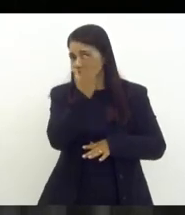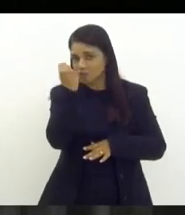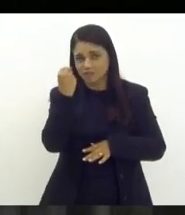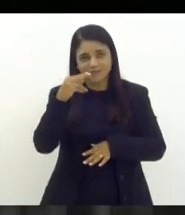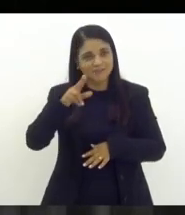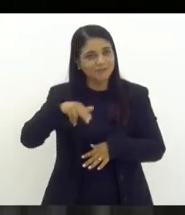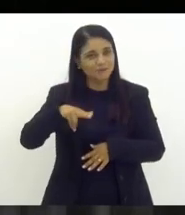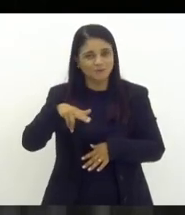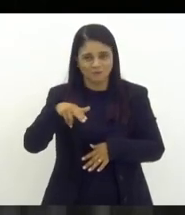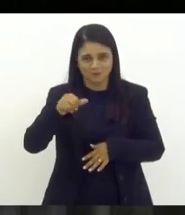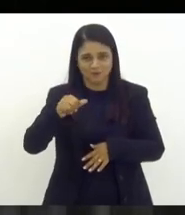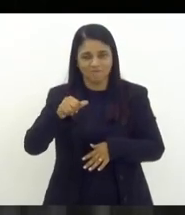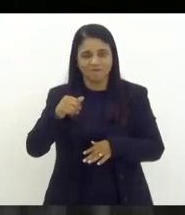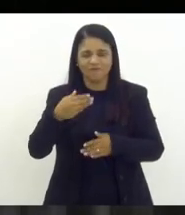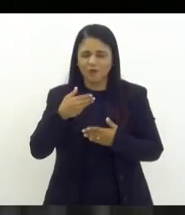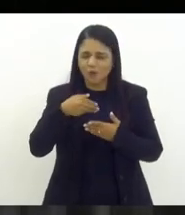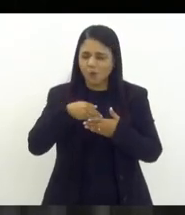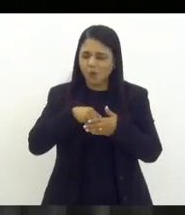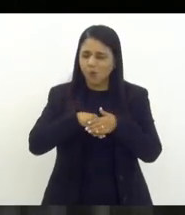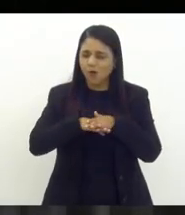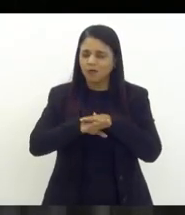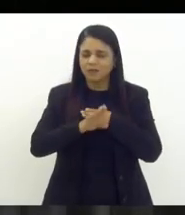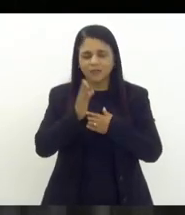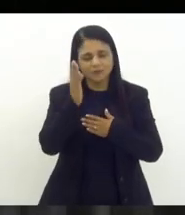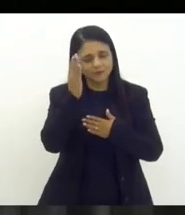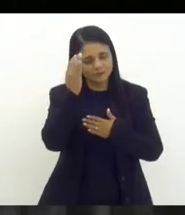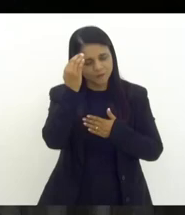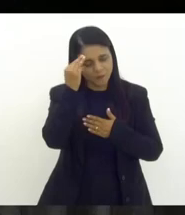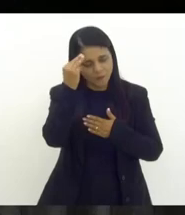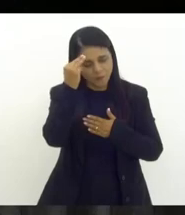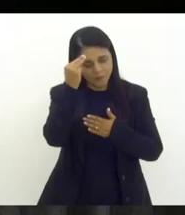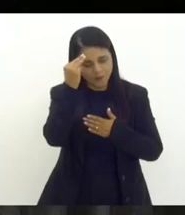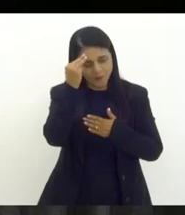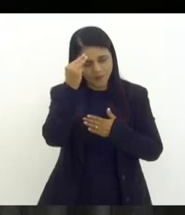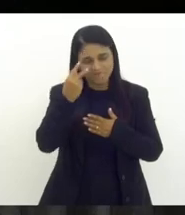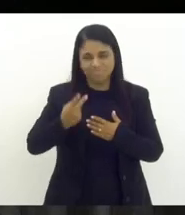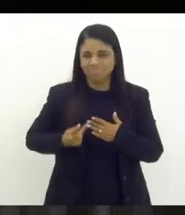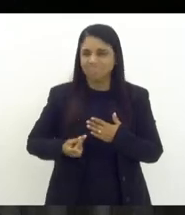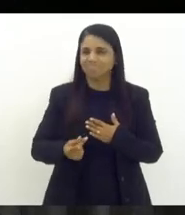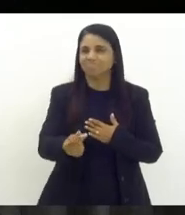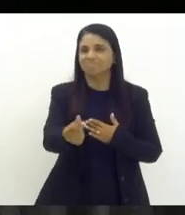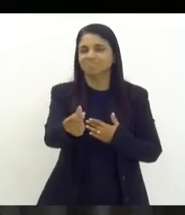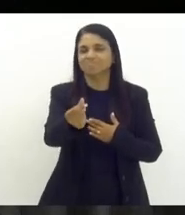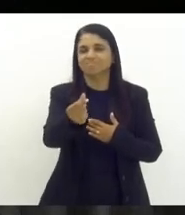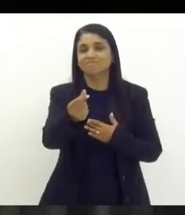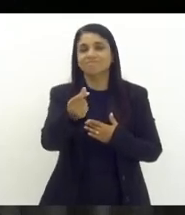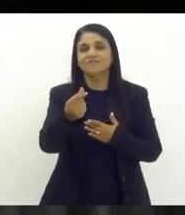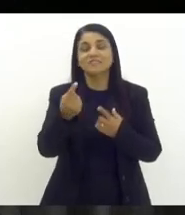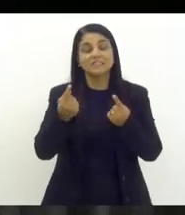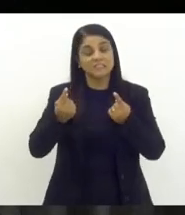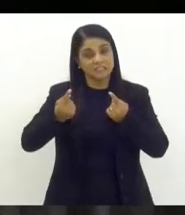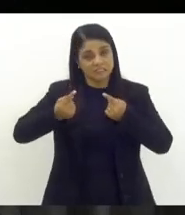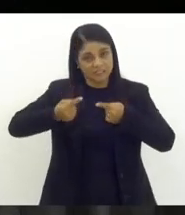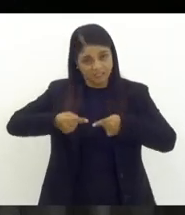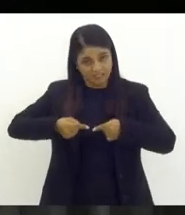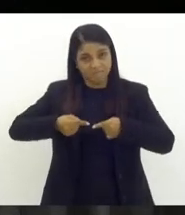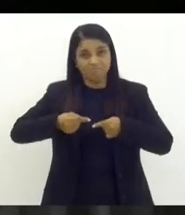que vai ficar guardado na minha memória pro resto da vida eh foram muitos